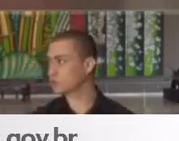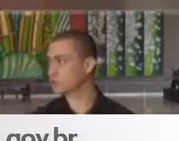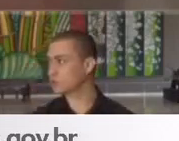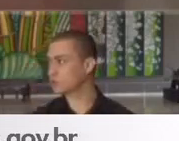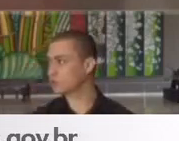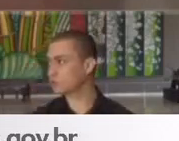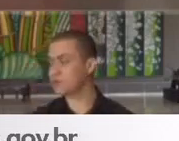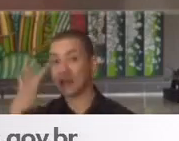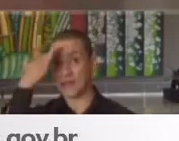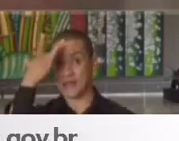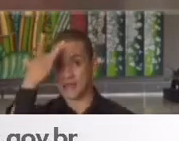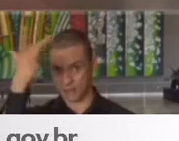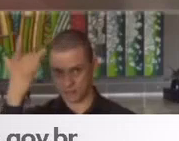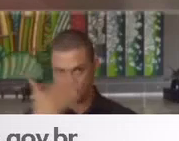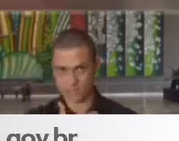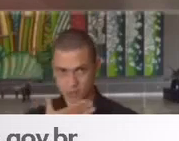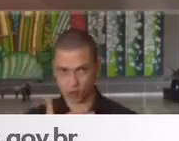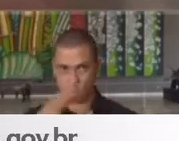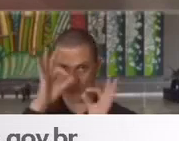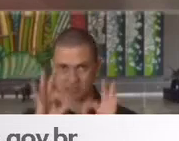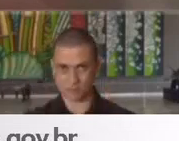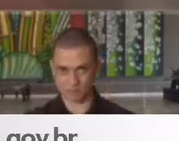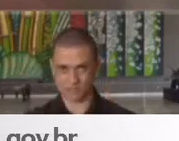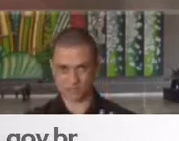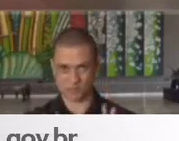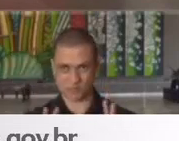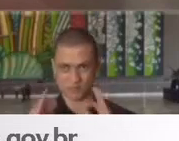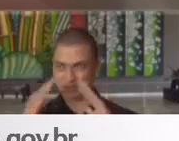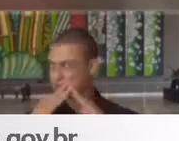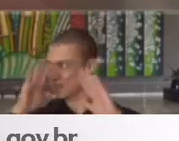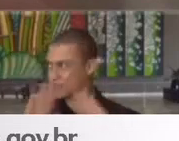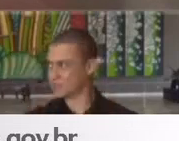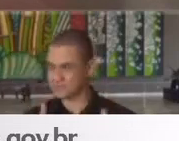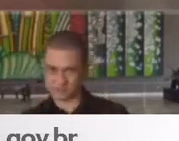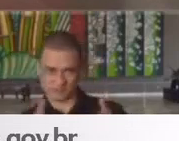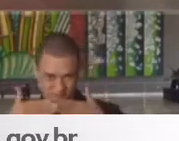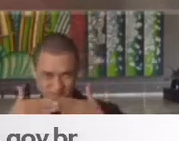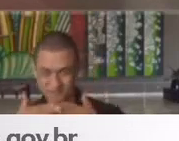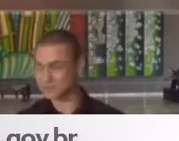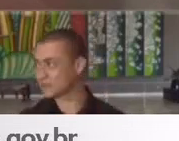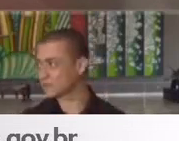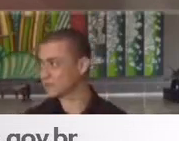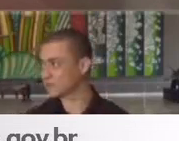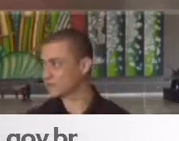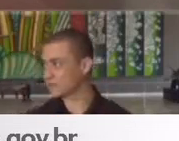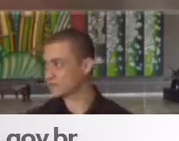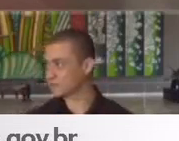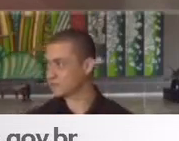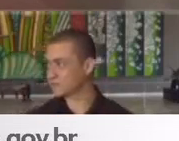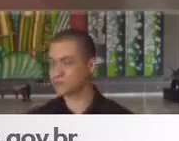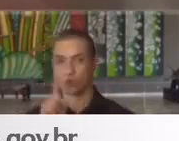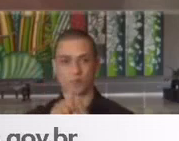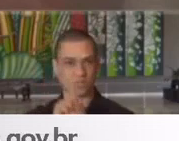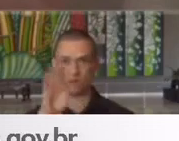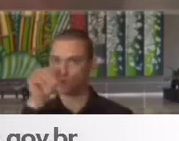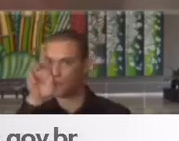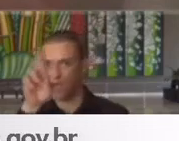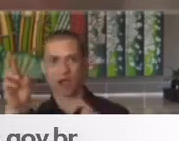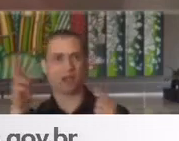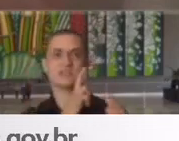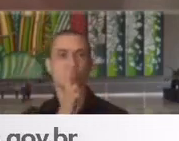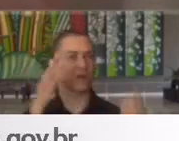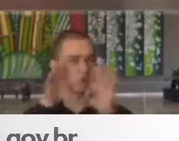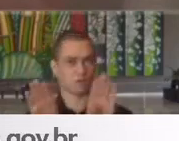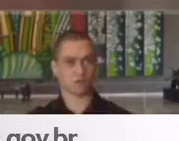começa efetivamente a medida de quarentena, com o fechamento dos restaurantes, sem o atendimento nos bares também.